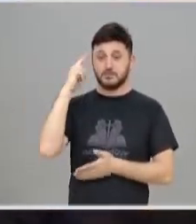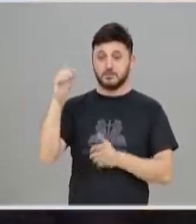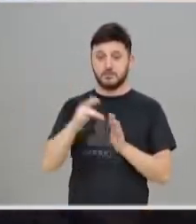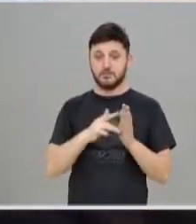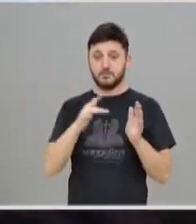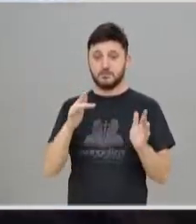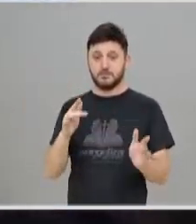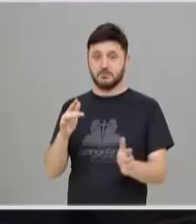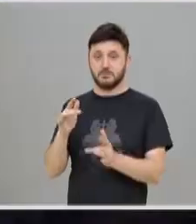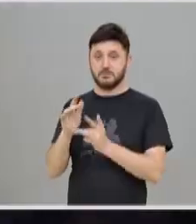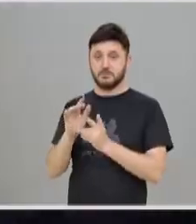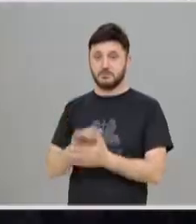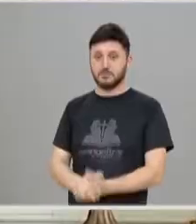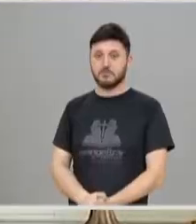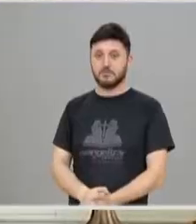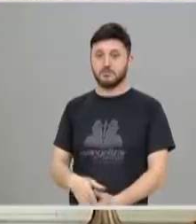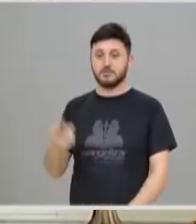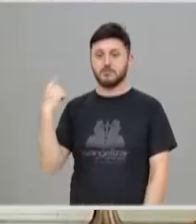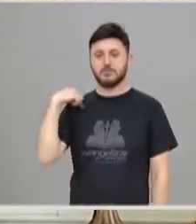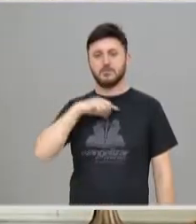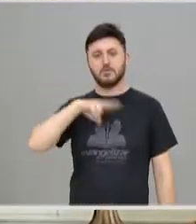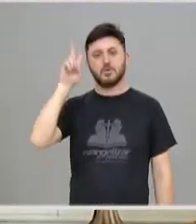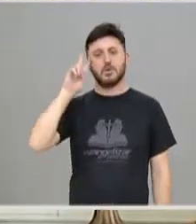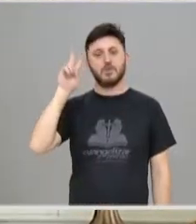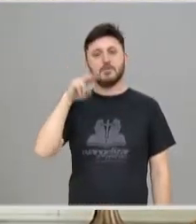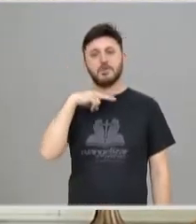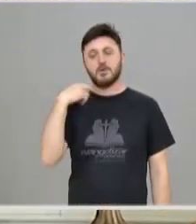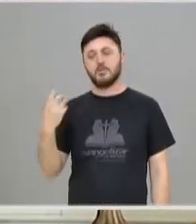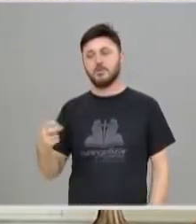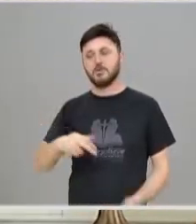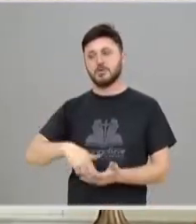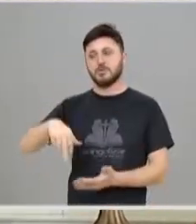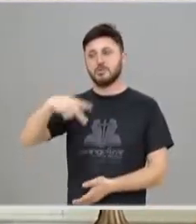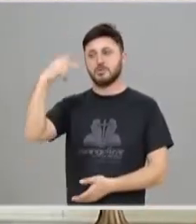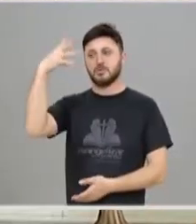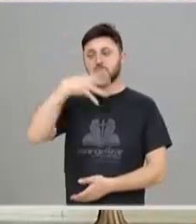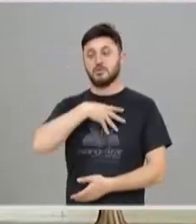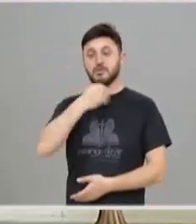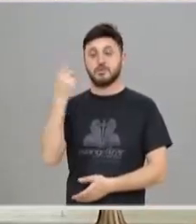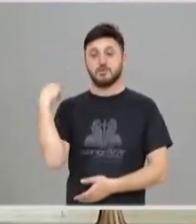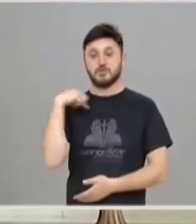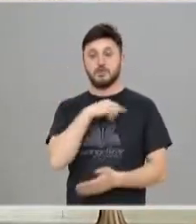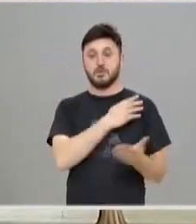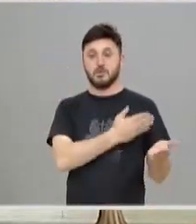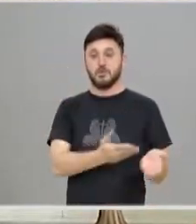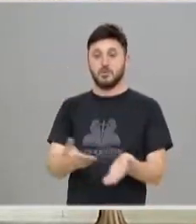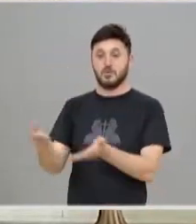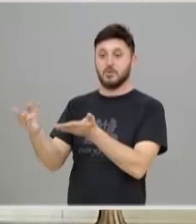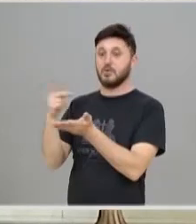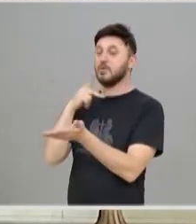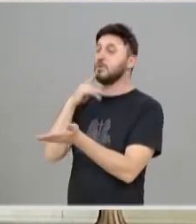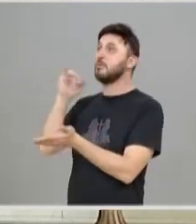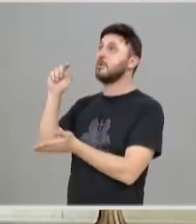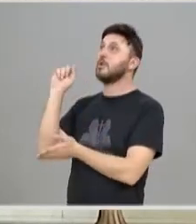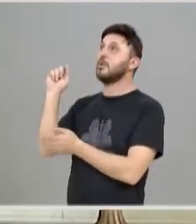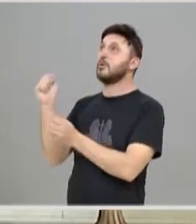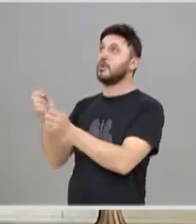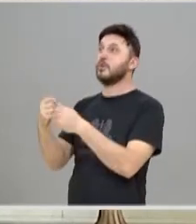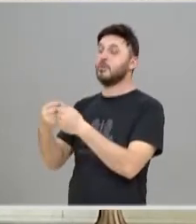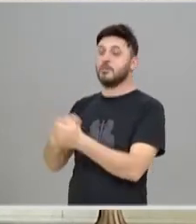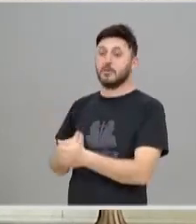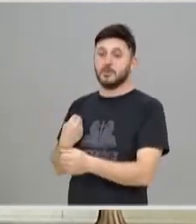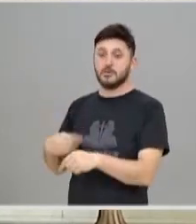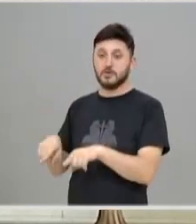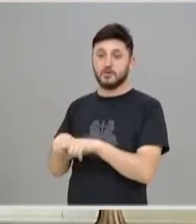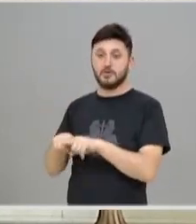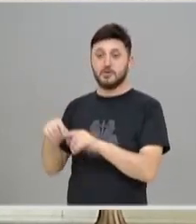ressurreição. Vinde, Senhor Jesus. Celebrando, pois, a memória da morte e a ressurreição do vosso Filho, nós vos oferecemos, ó